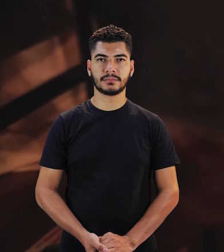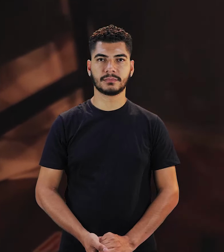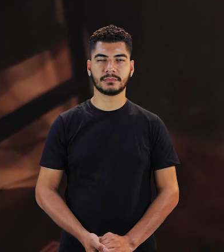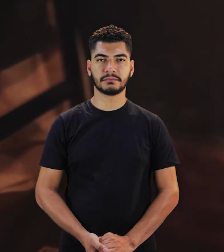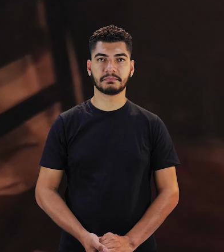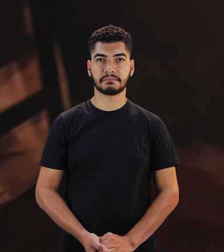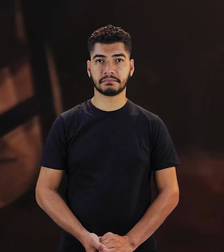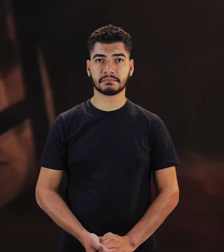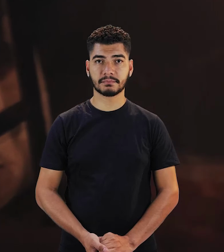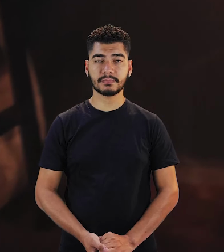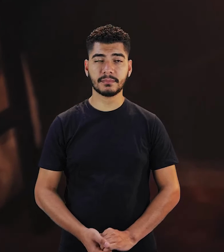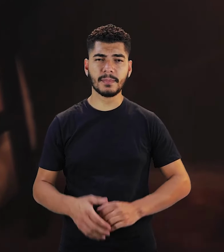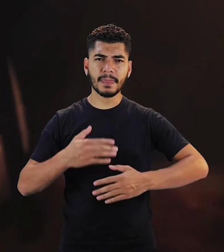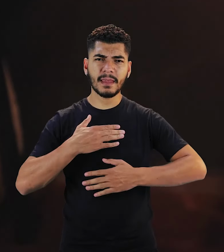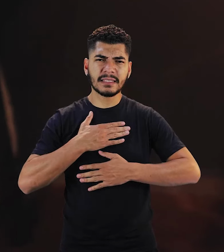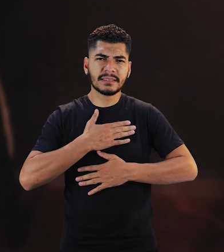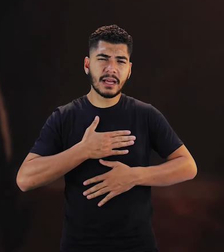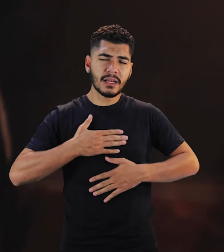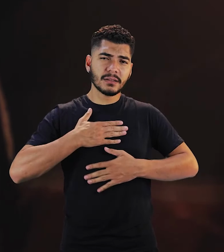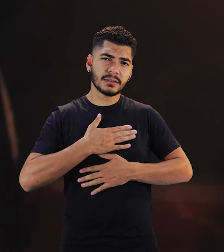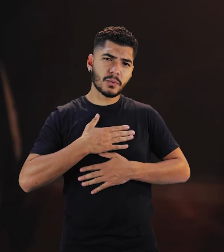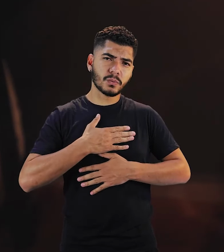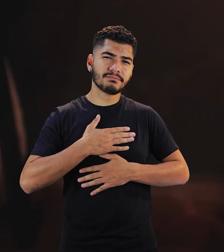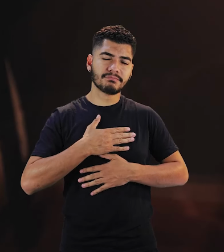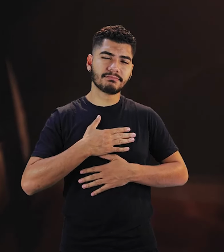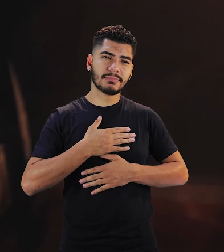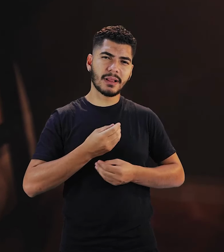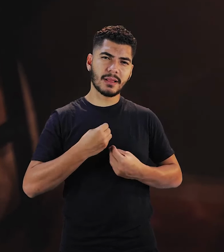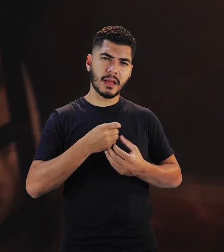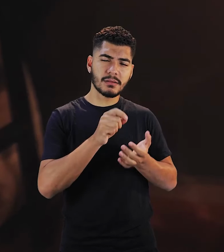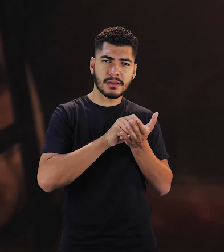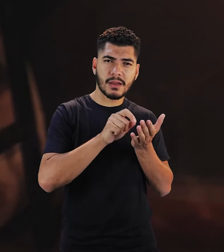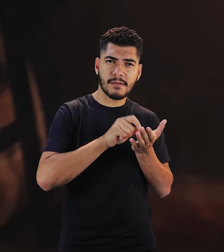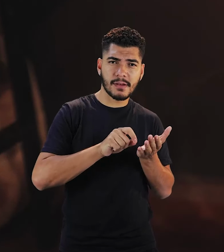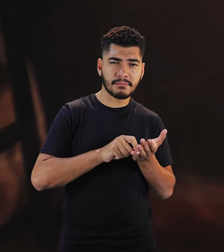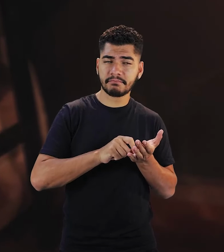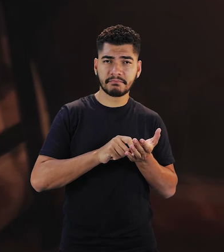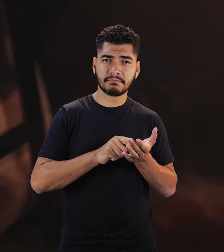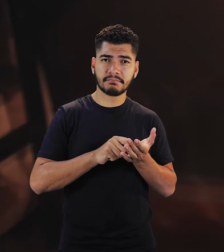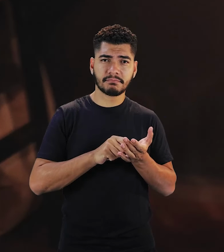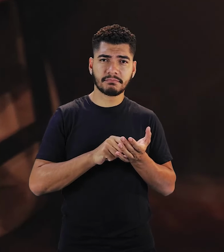Até mesmo a leve satisfação de escrever nos foi recusada.